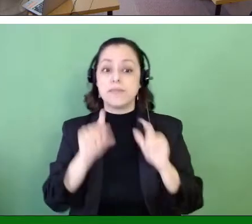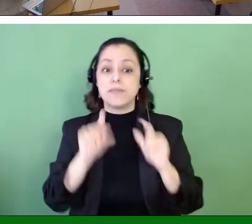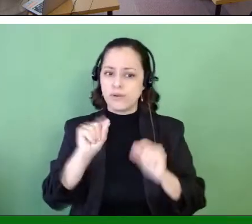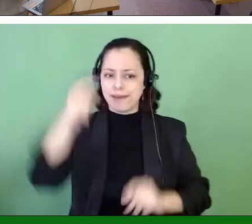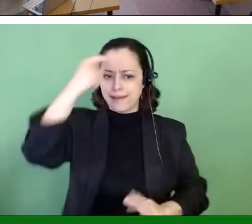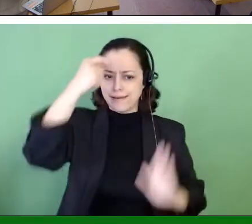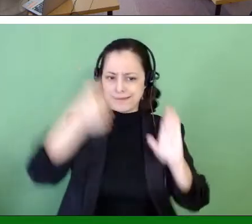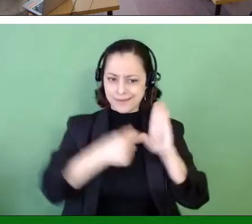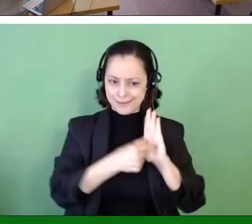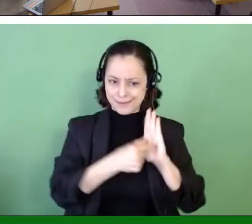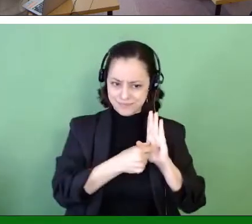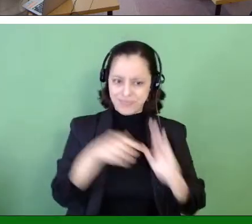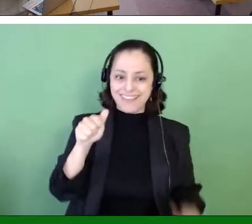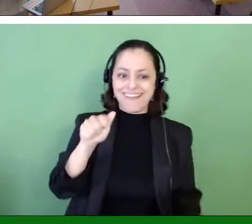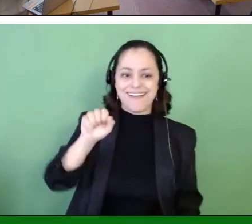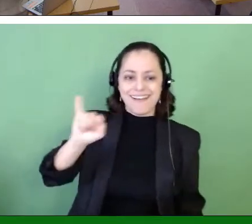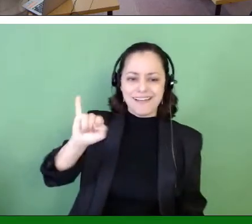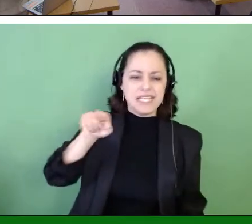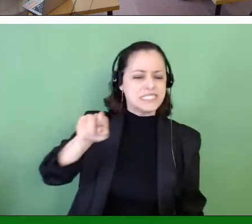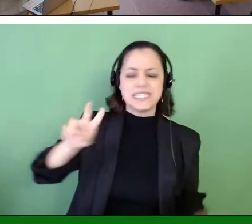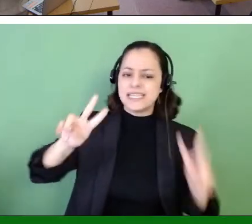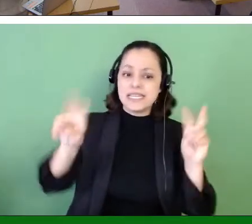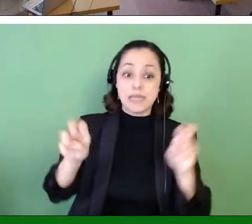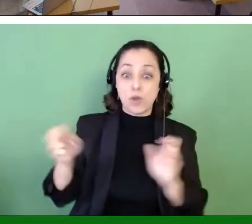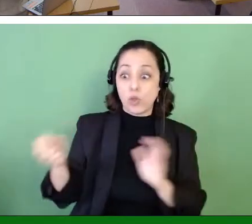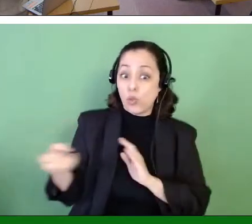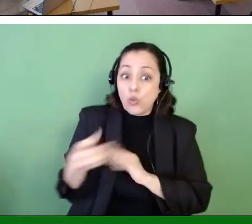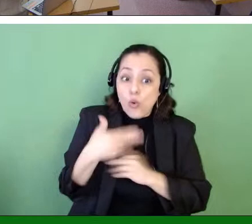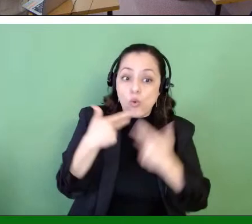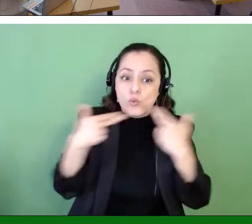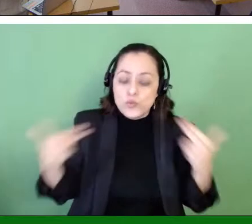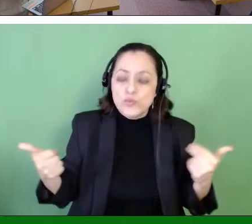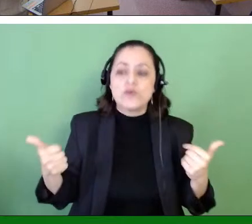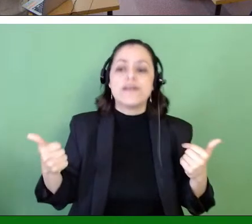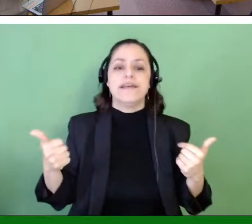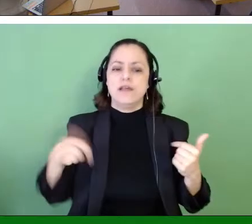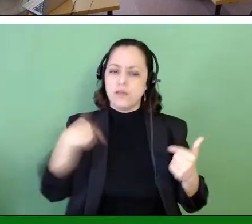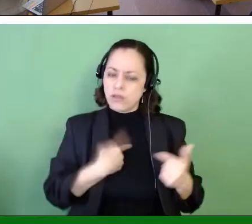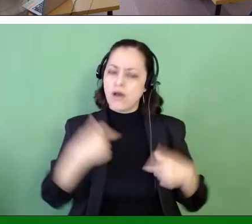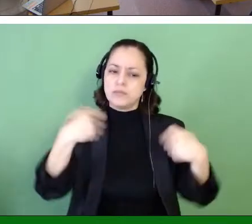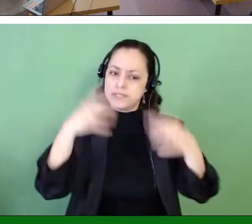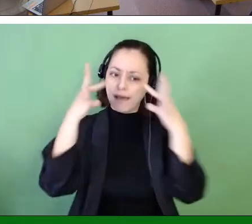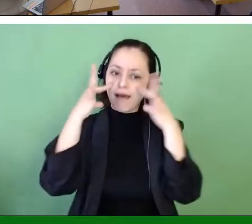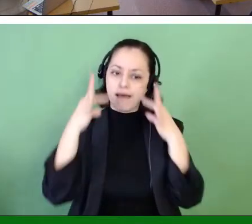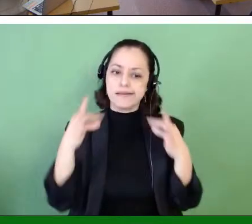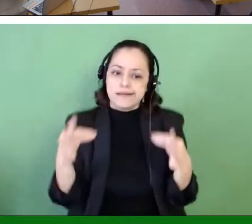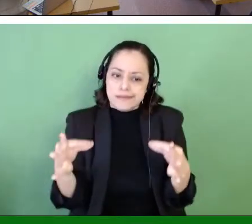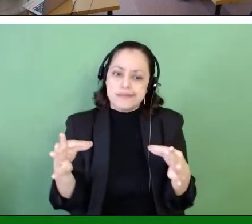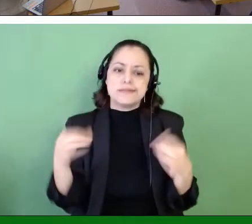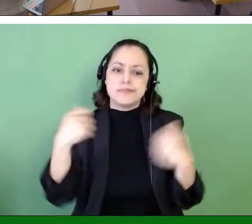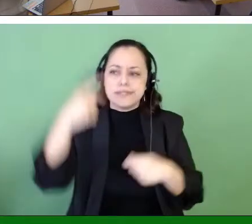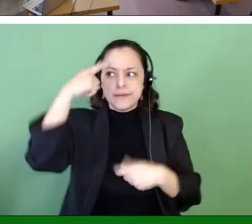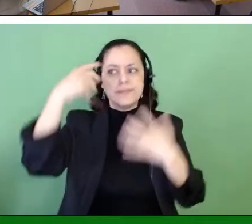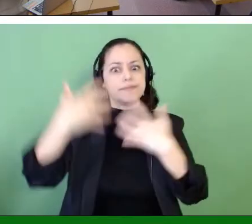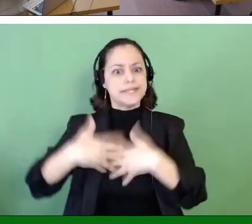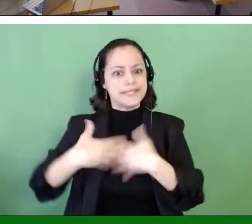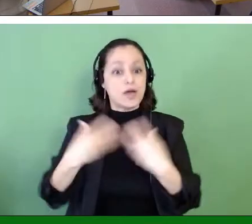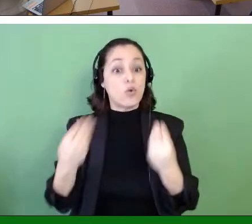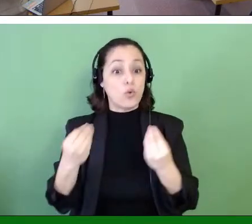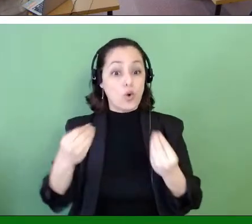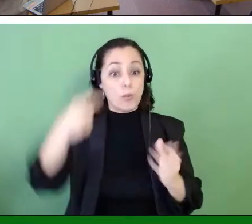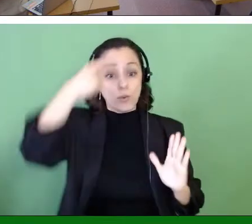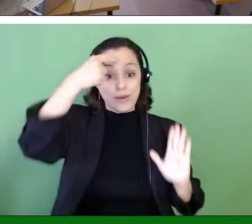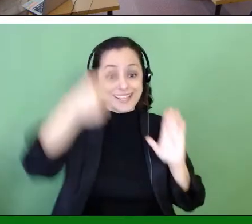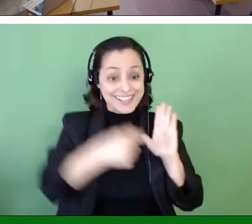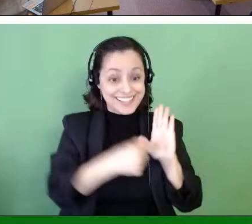muito inovador e que está também muito em alta e que a gente precisa pensar, né, em como fazê-lo,